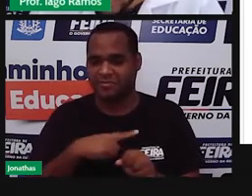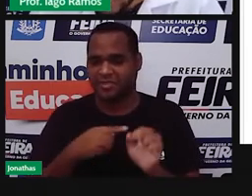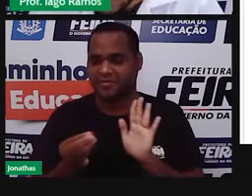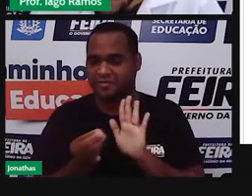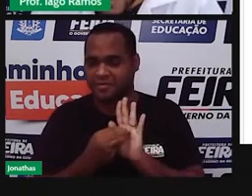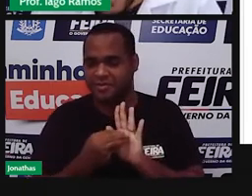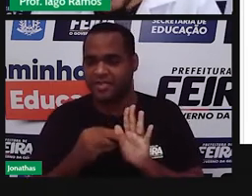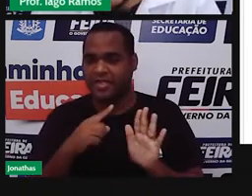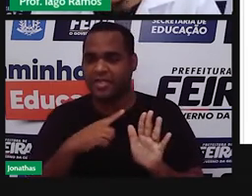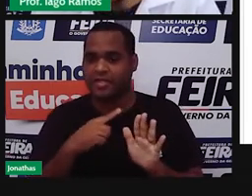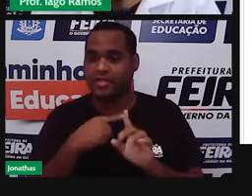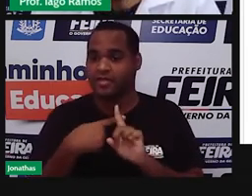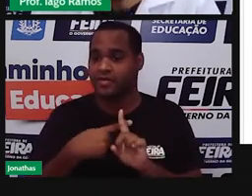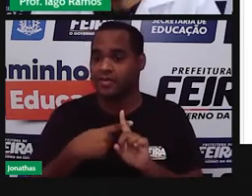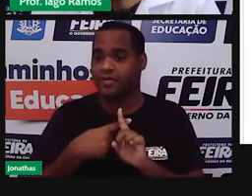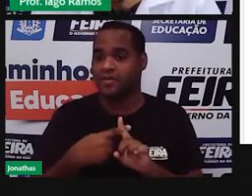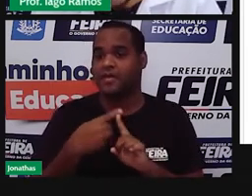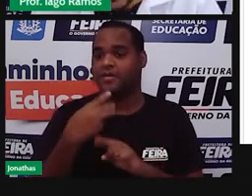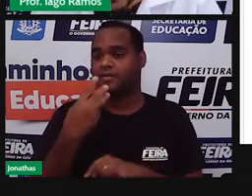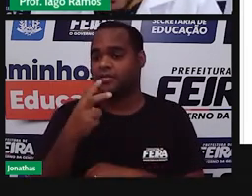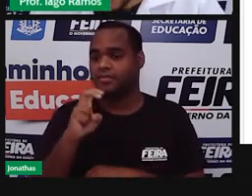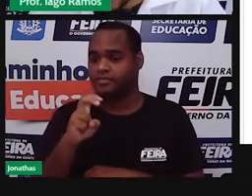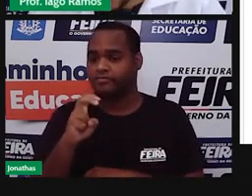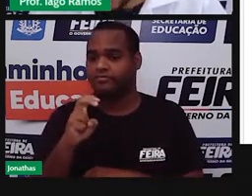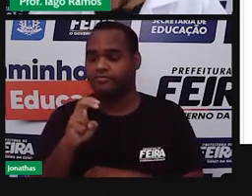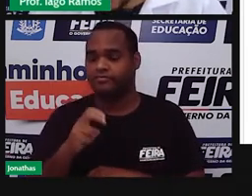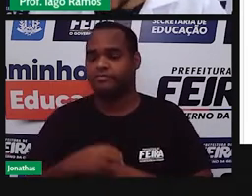com mais 35.